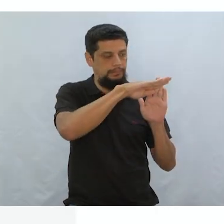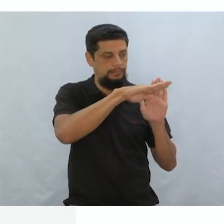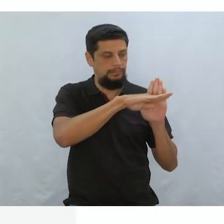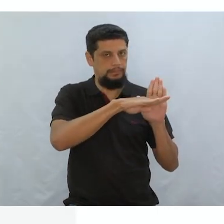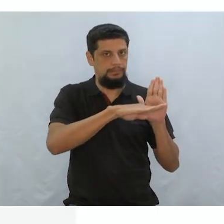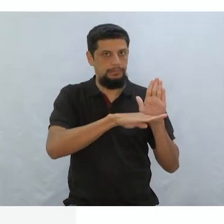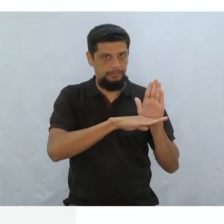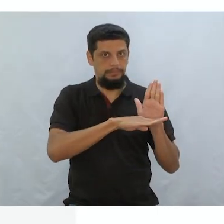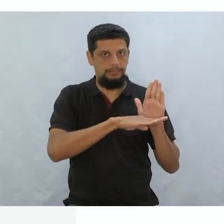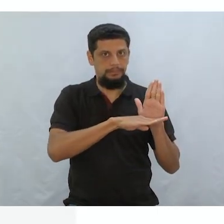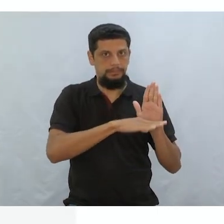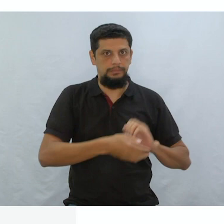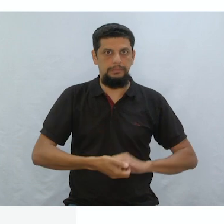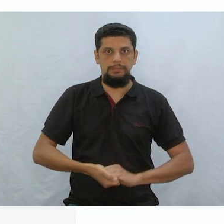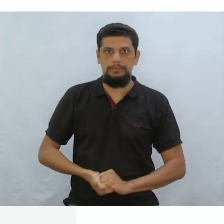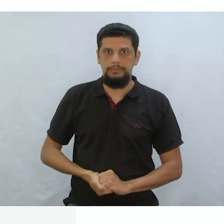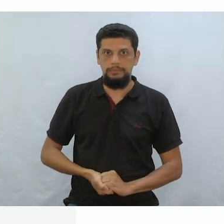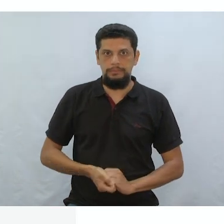Rotina.